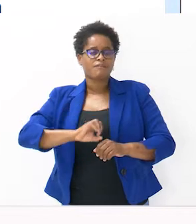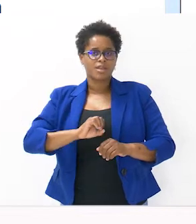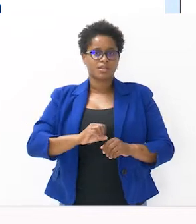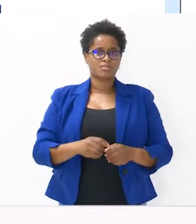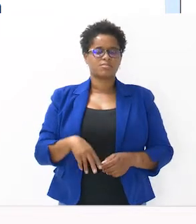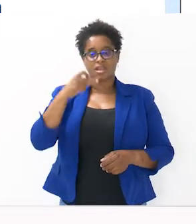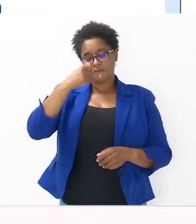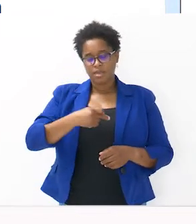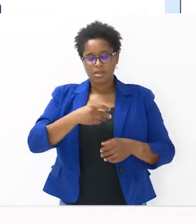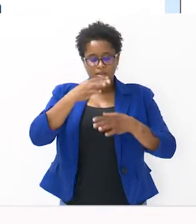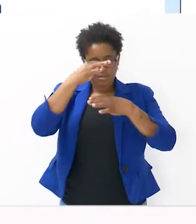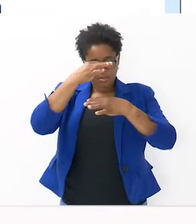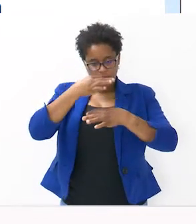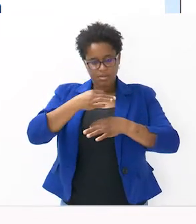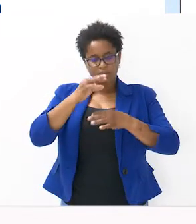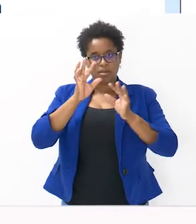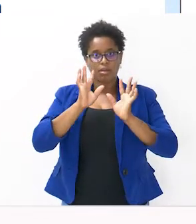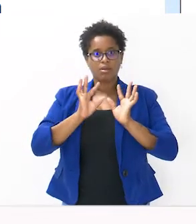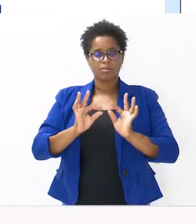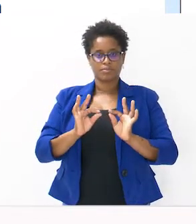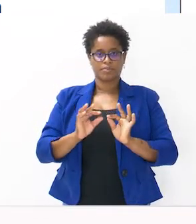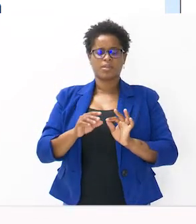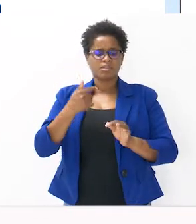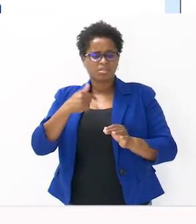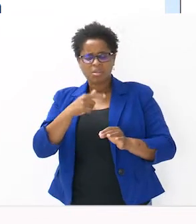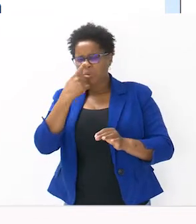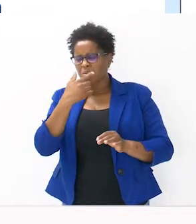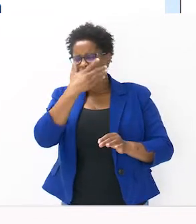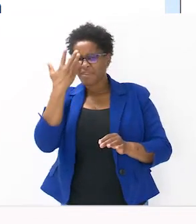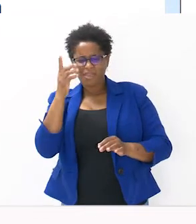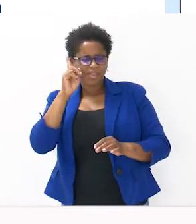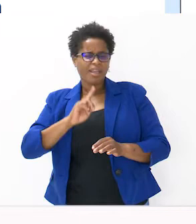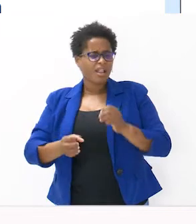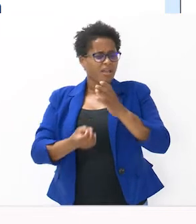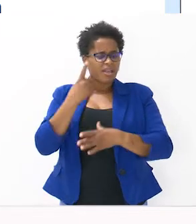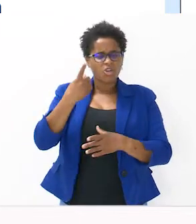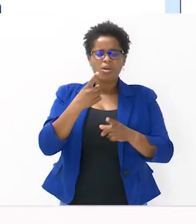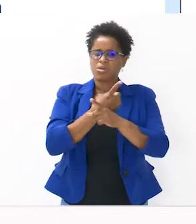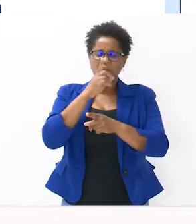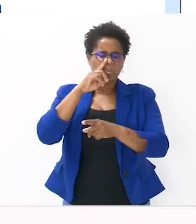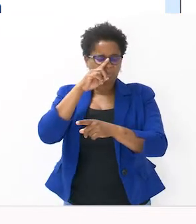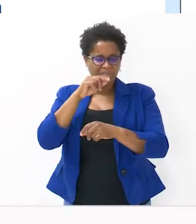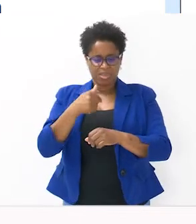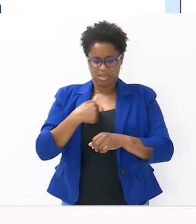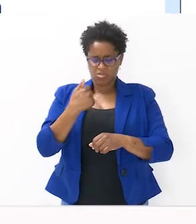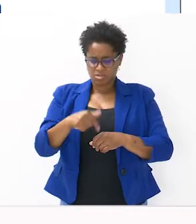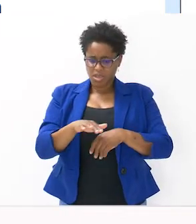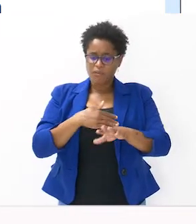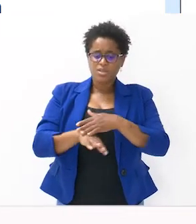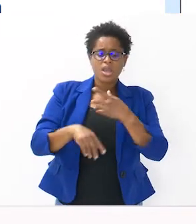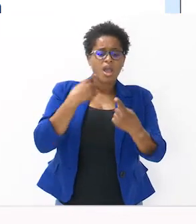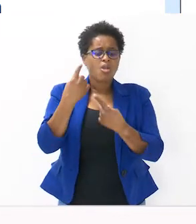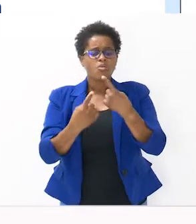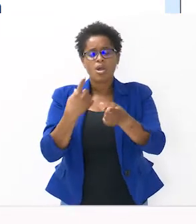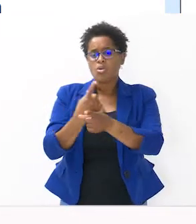tornando sério. Não há um dia que ela não inventa uma mentirinha. Tenho que fazer alguma